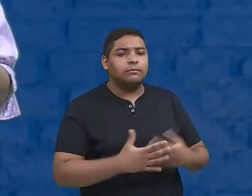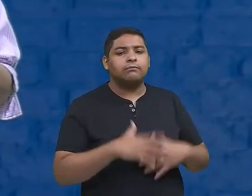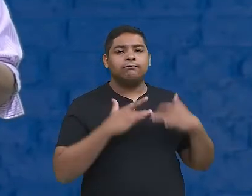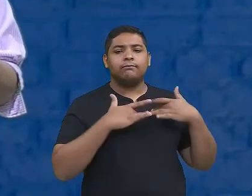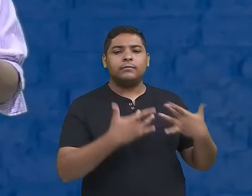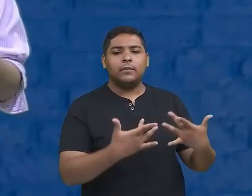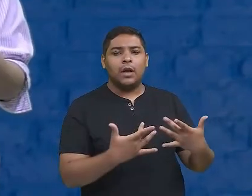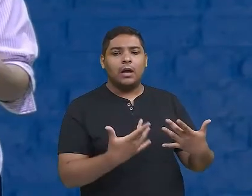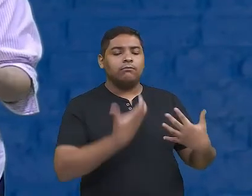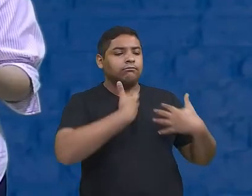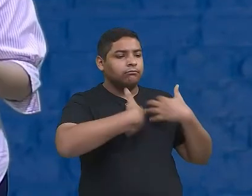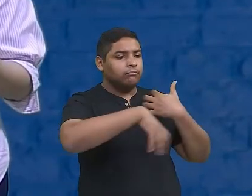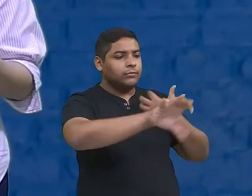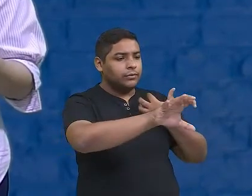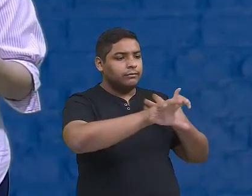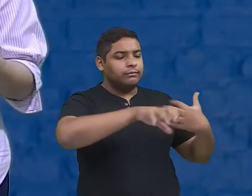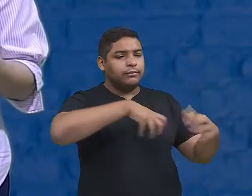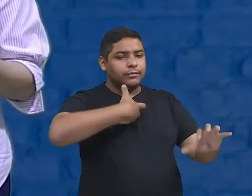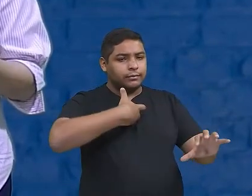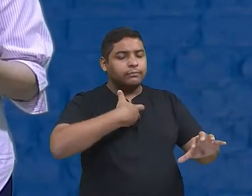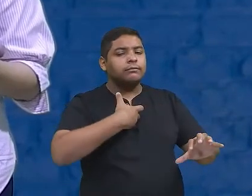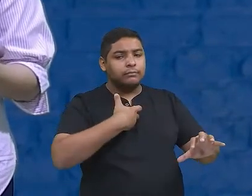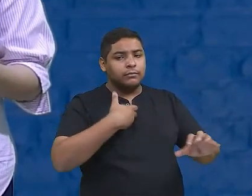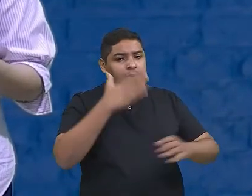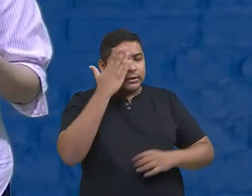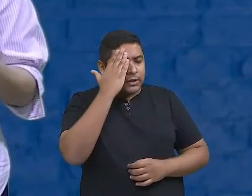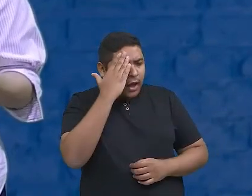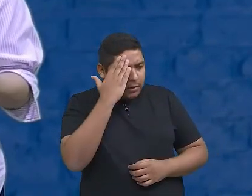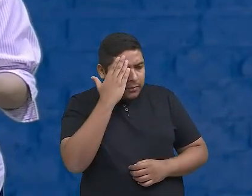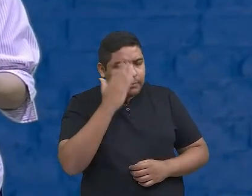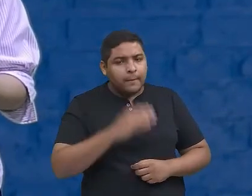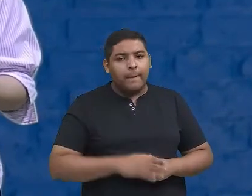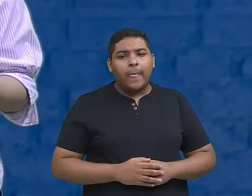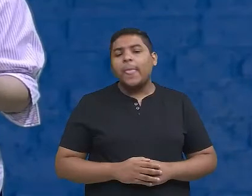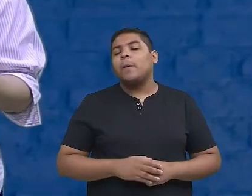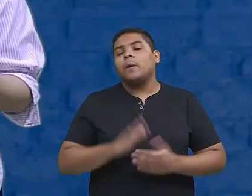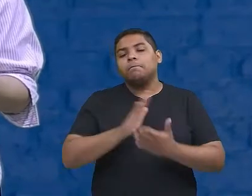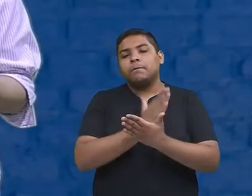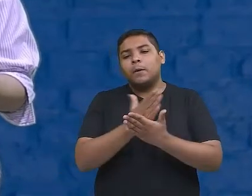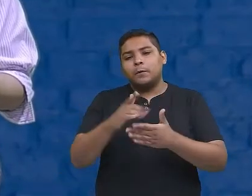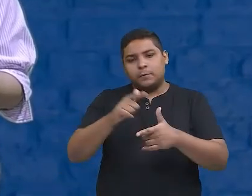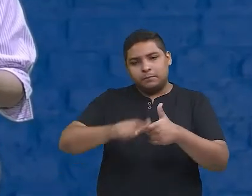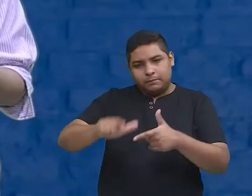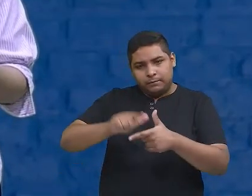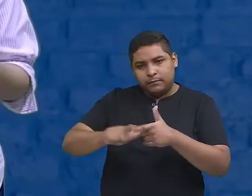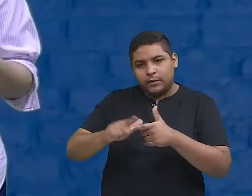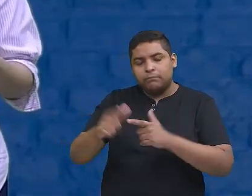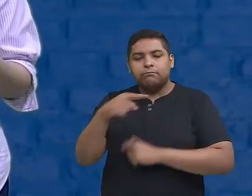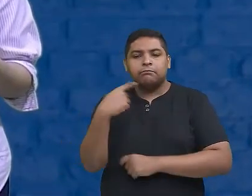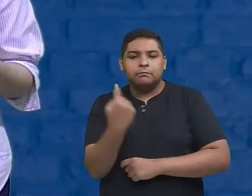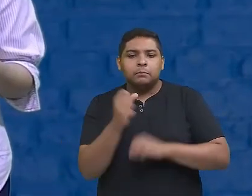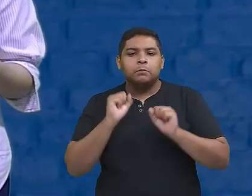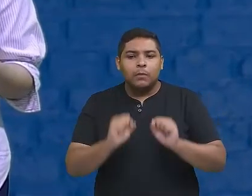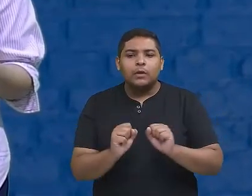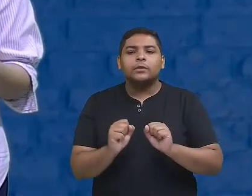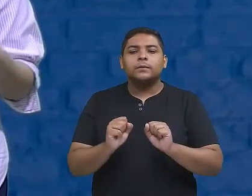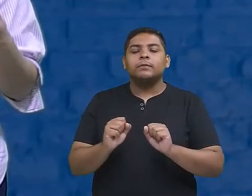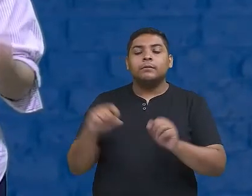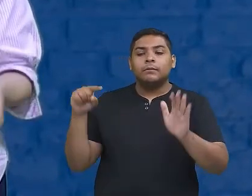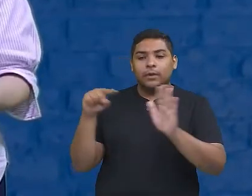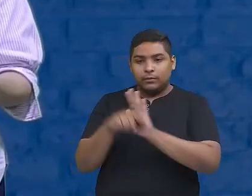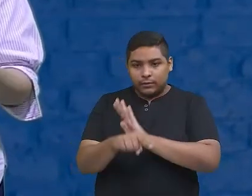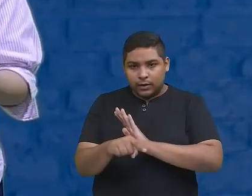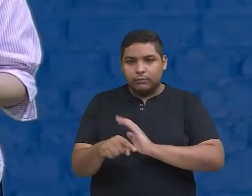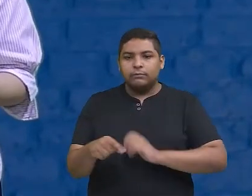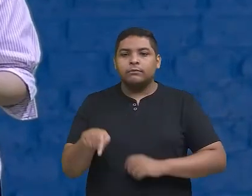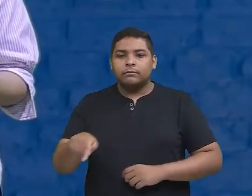do outro? Então, são algumas situações em que a gente pode conversar com o aluno, conversar com nossos filhos.